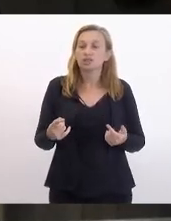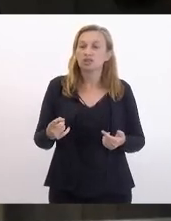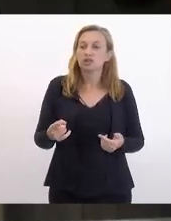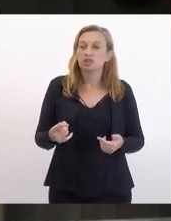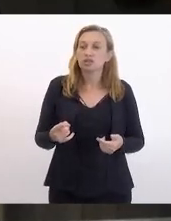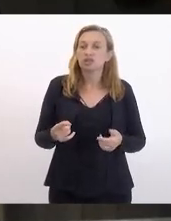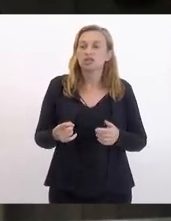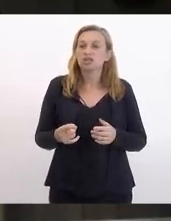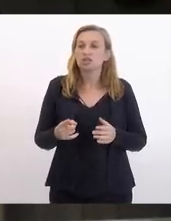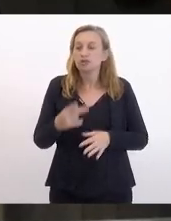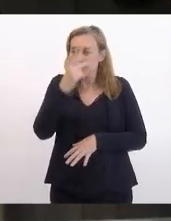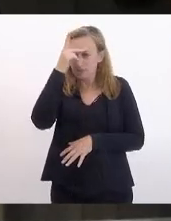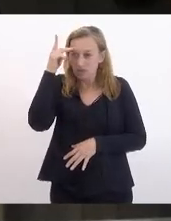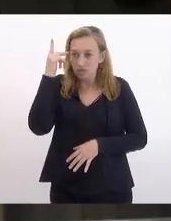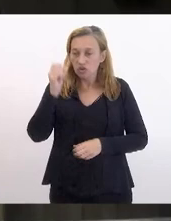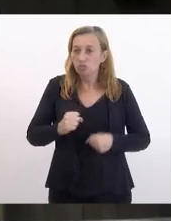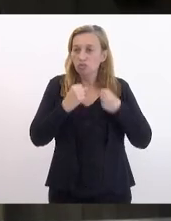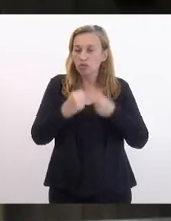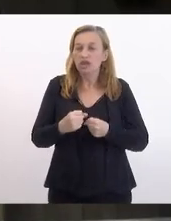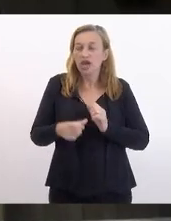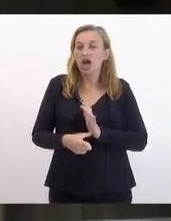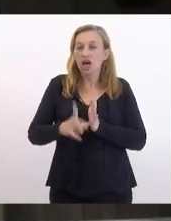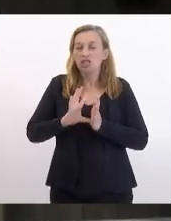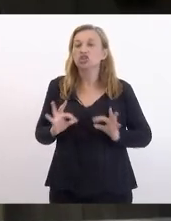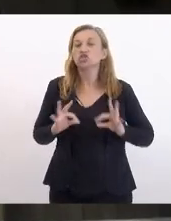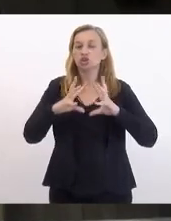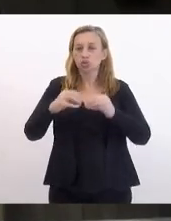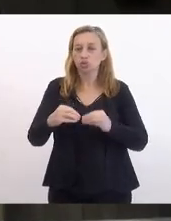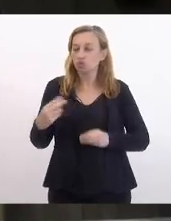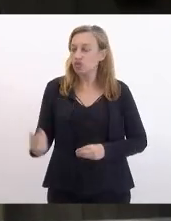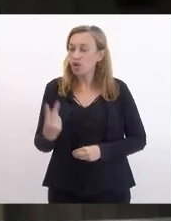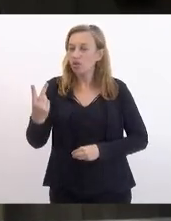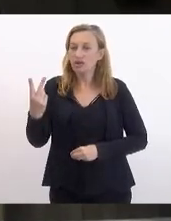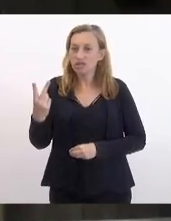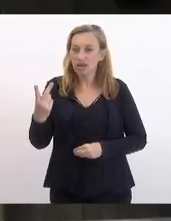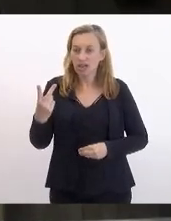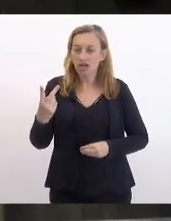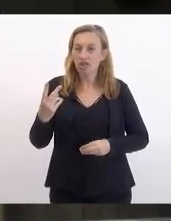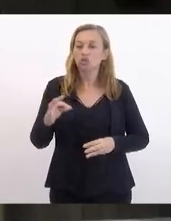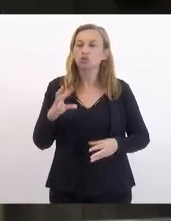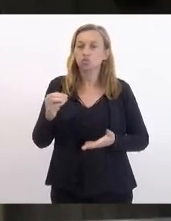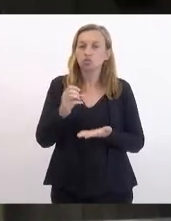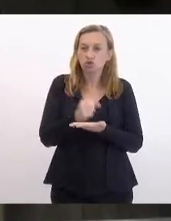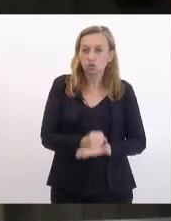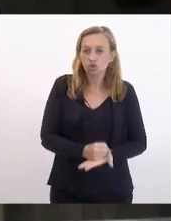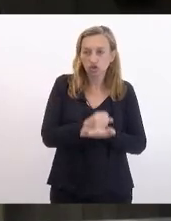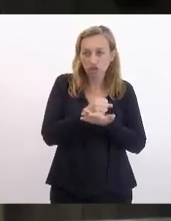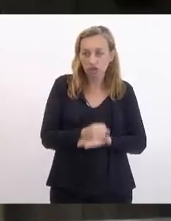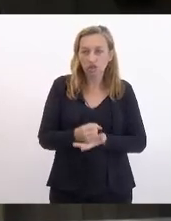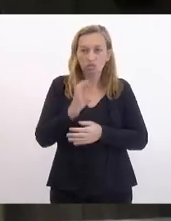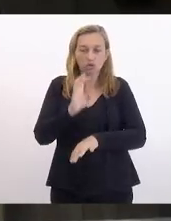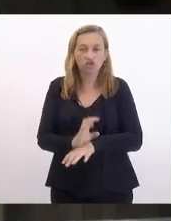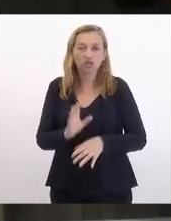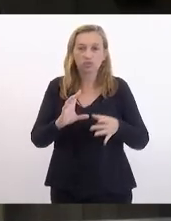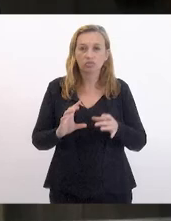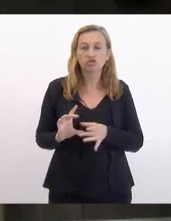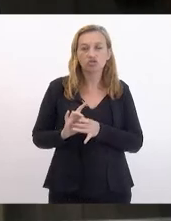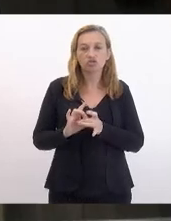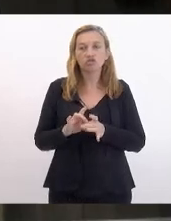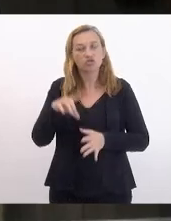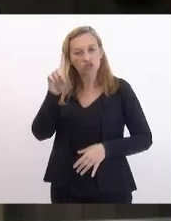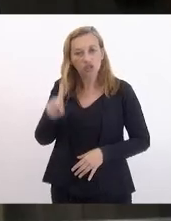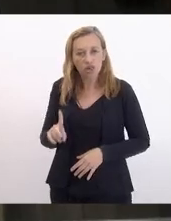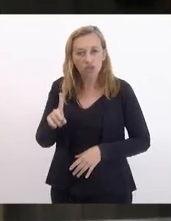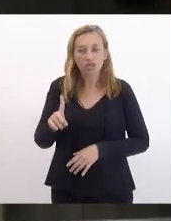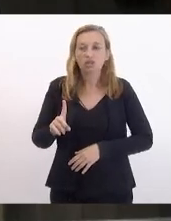deveriam antes de mais nada zelar pelos princípios que sustentam e o estado de direito